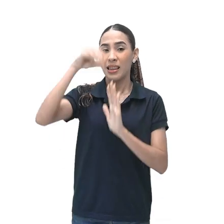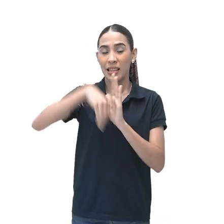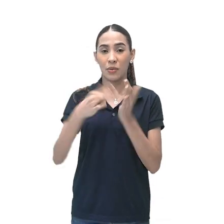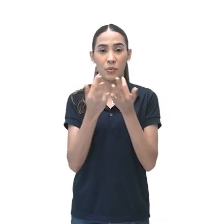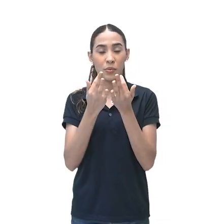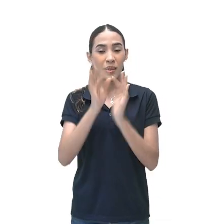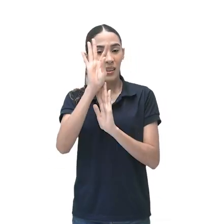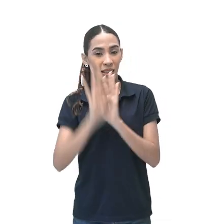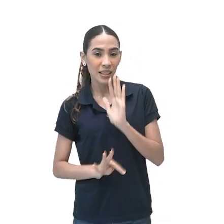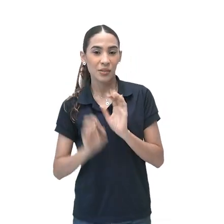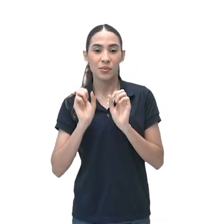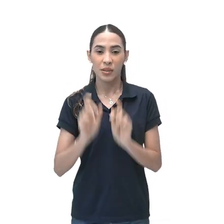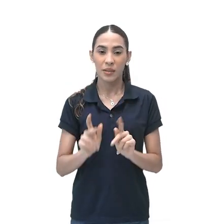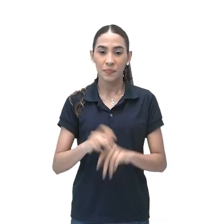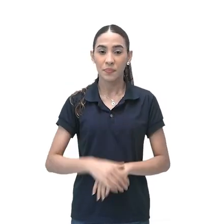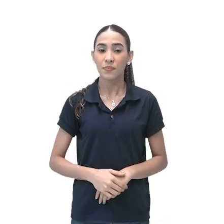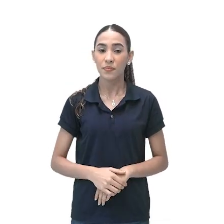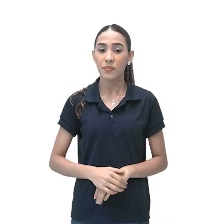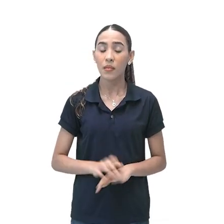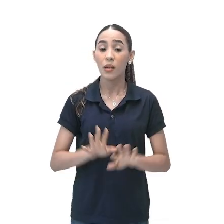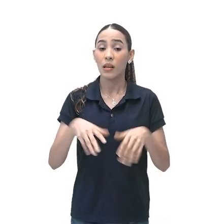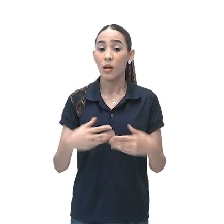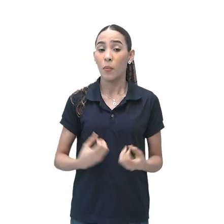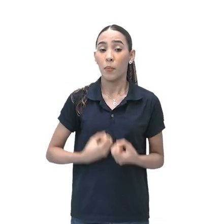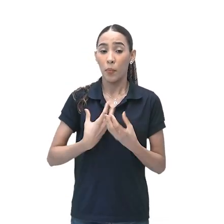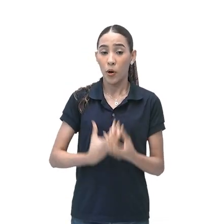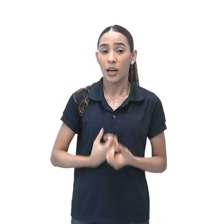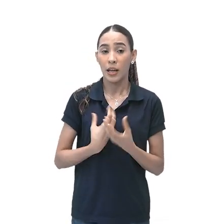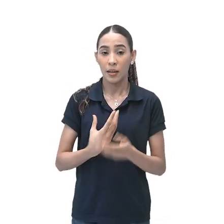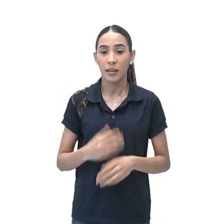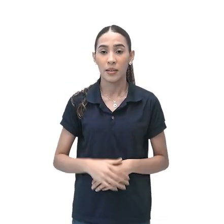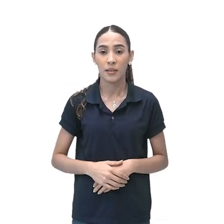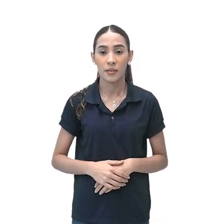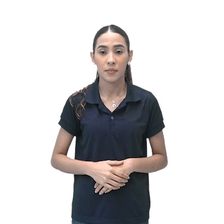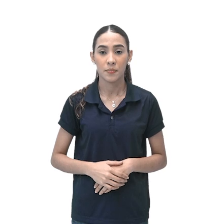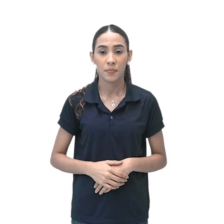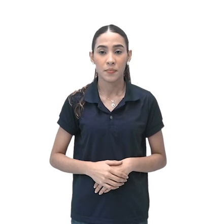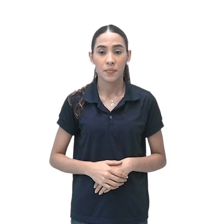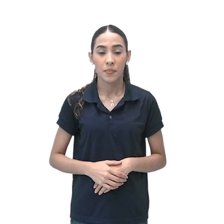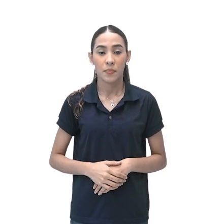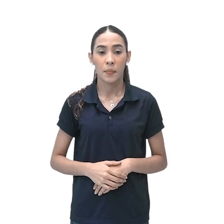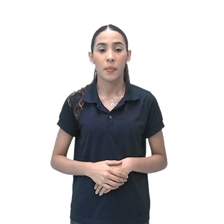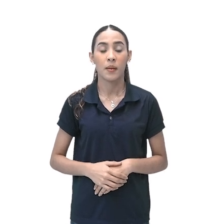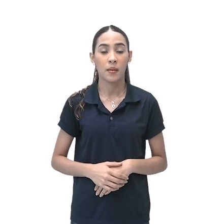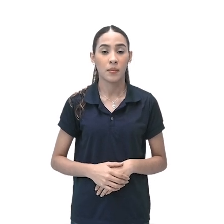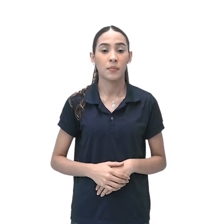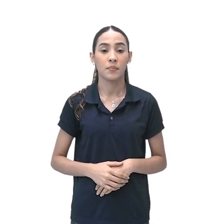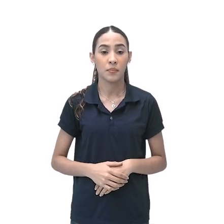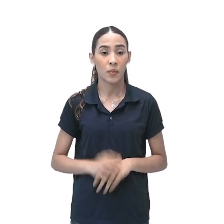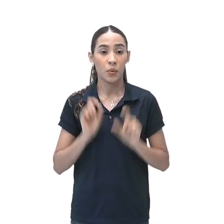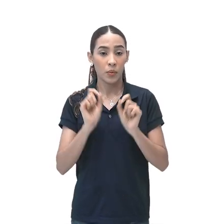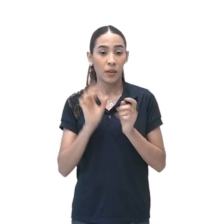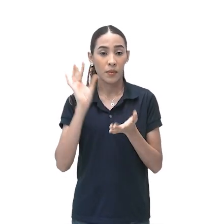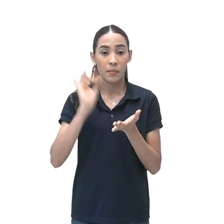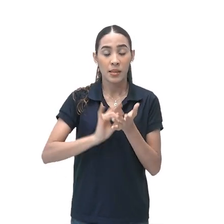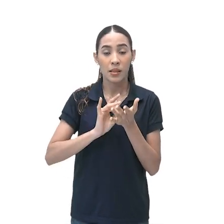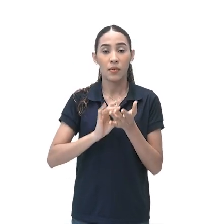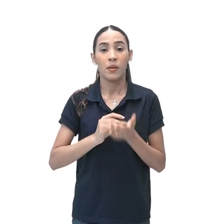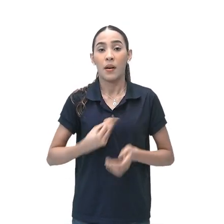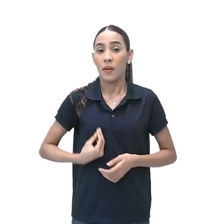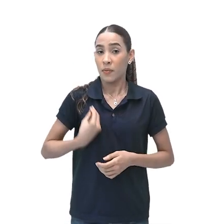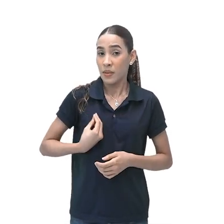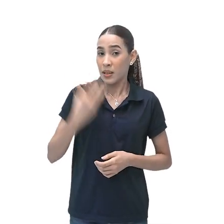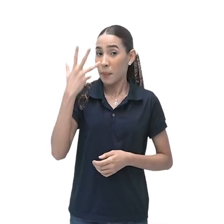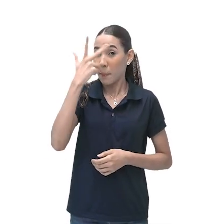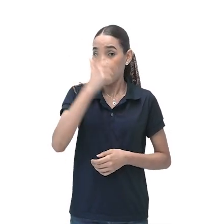do texto, ok? Então, no nosso poema foi apresentado pelo eu lírico a afirmação de que a vida é bela